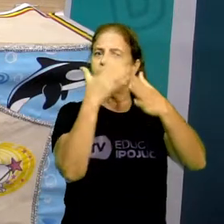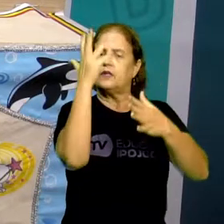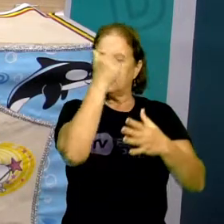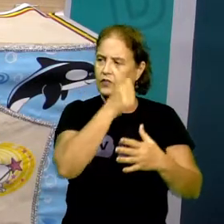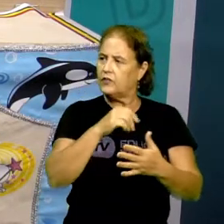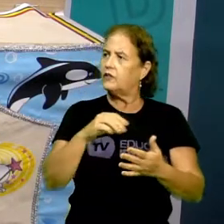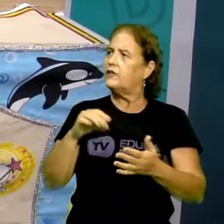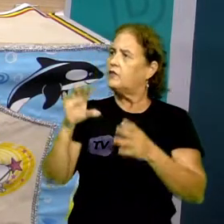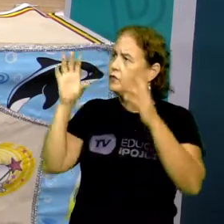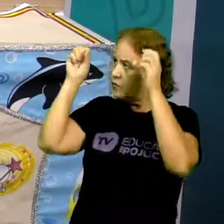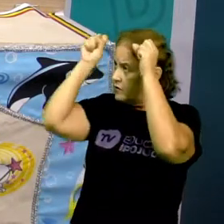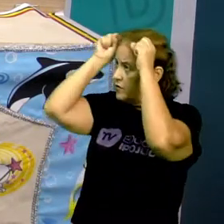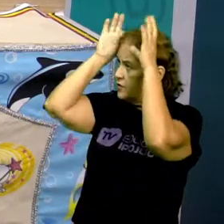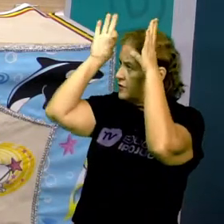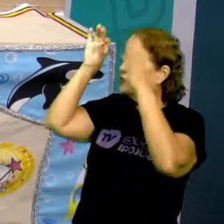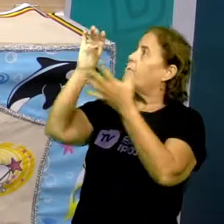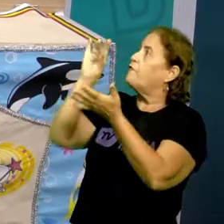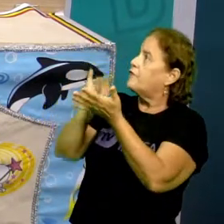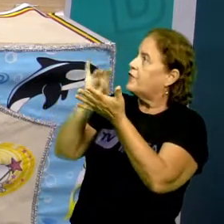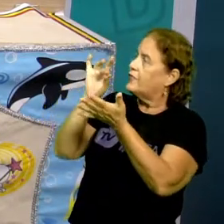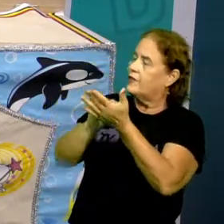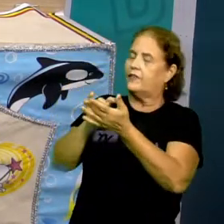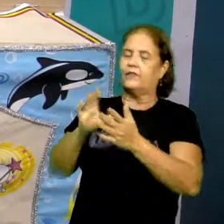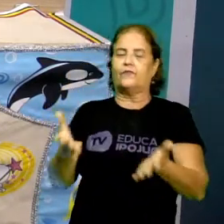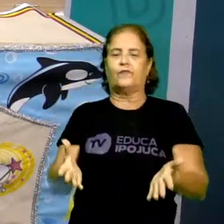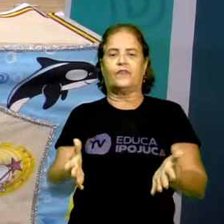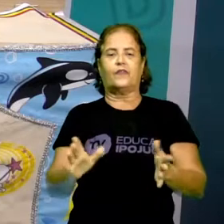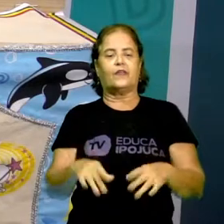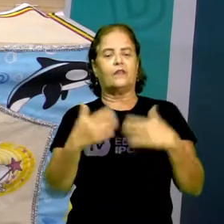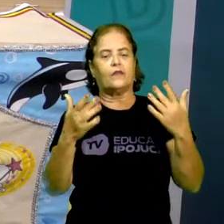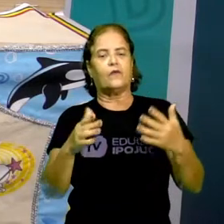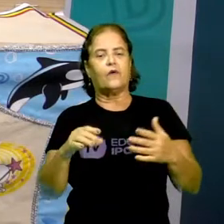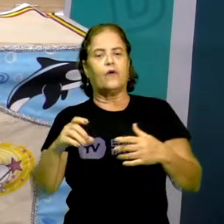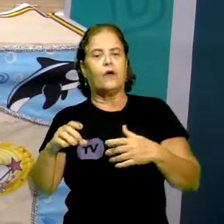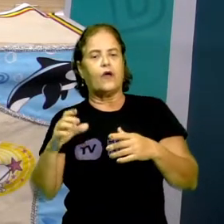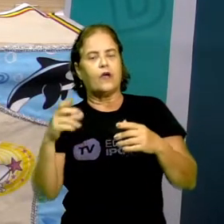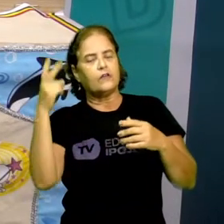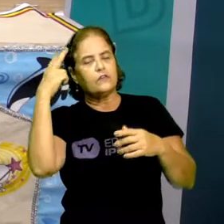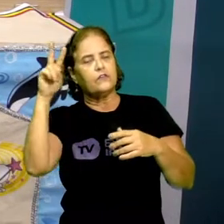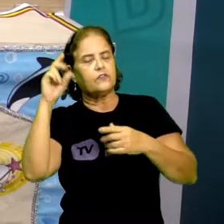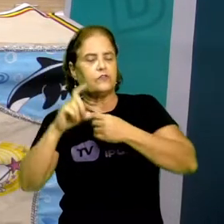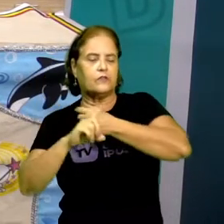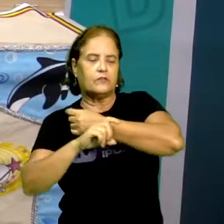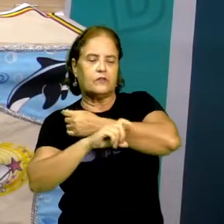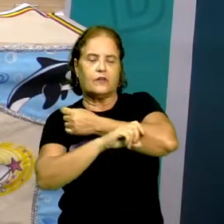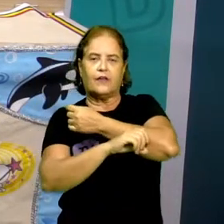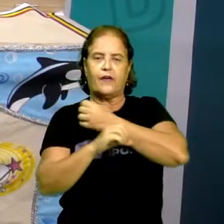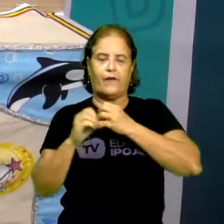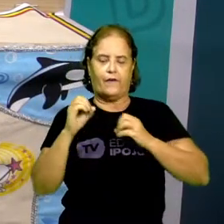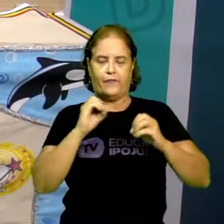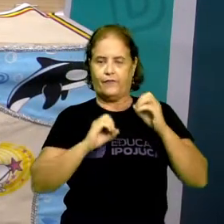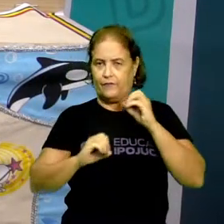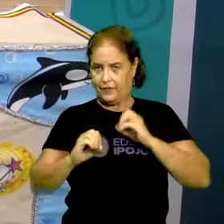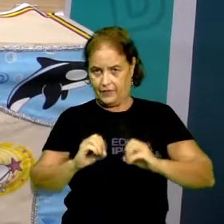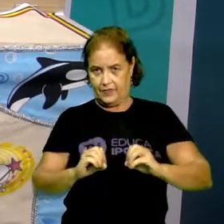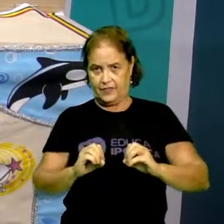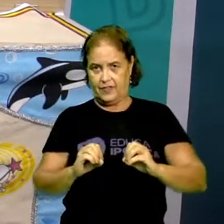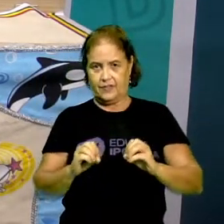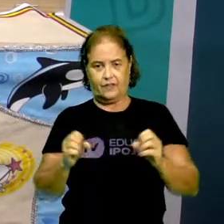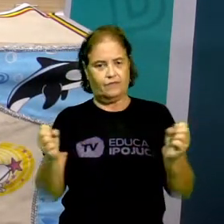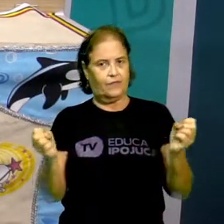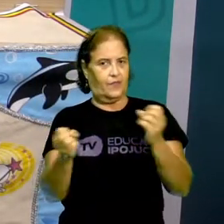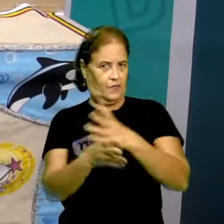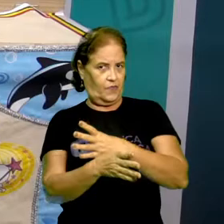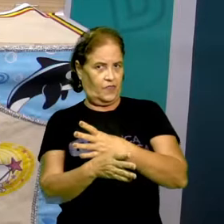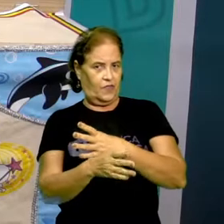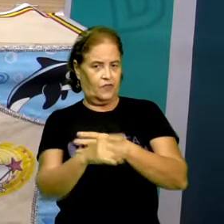É verdade. Isso mesmo. Então, ó, a nossa história da largata faceira está terminando. A tia Lê deixa pra